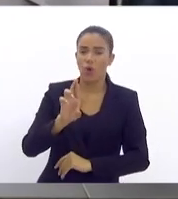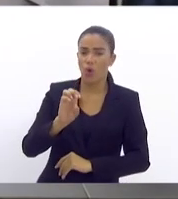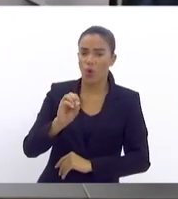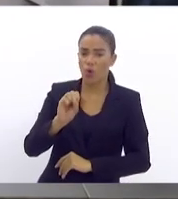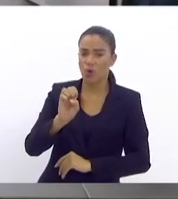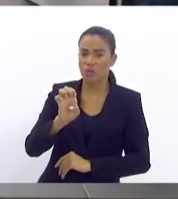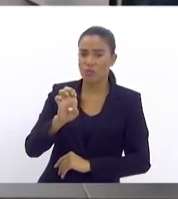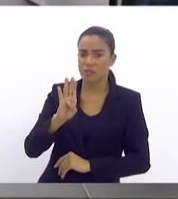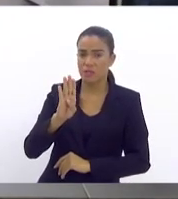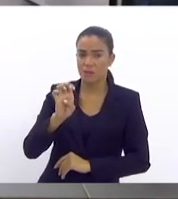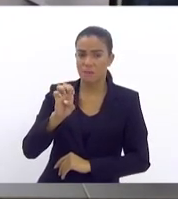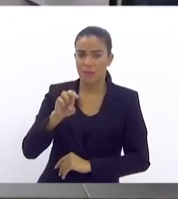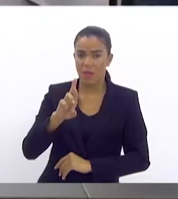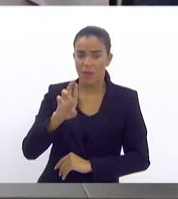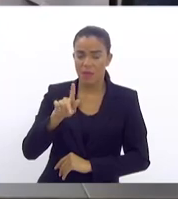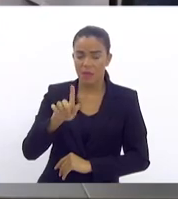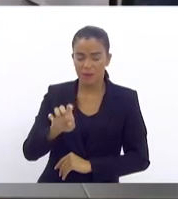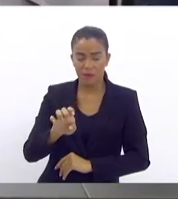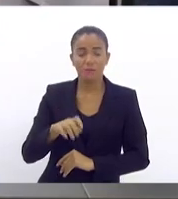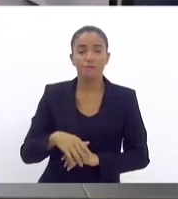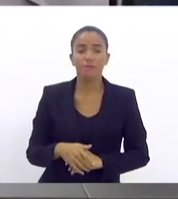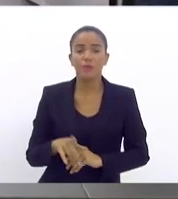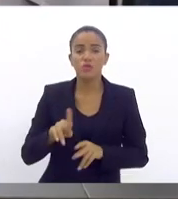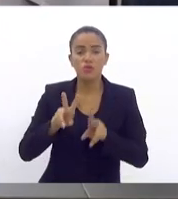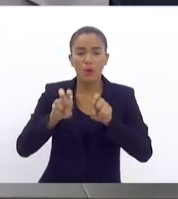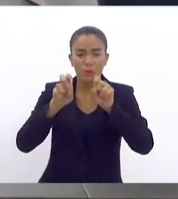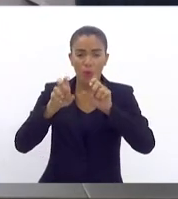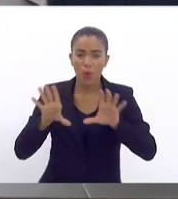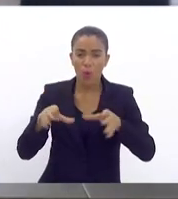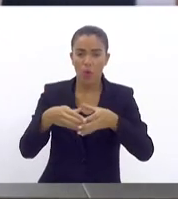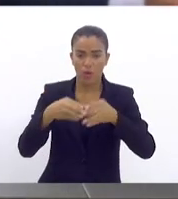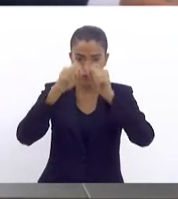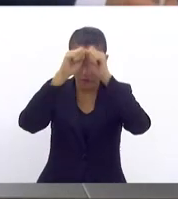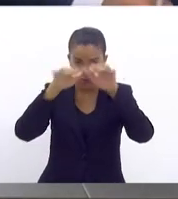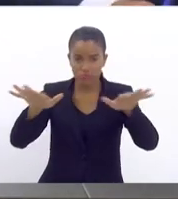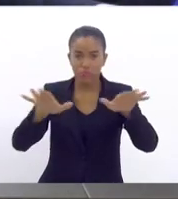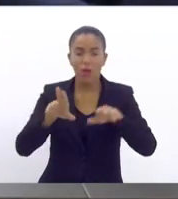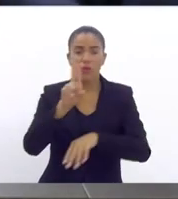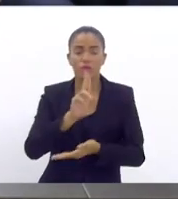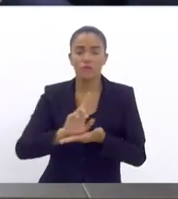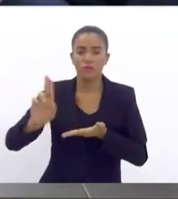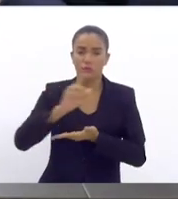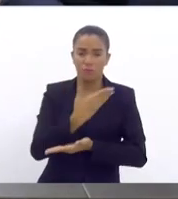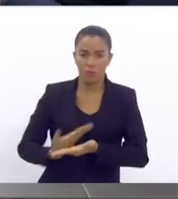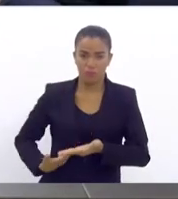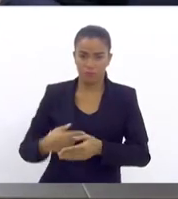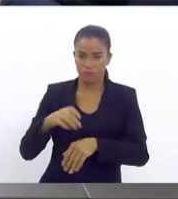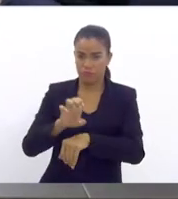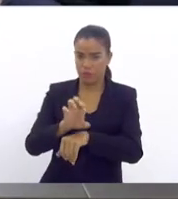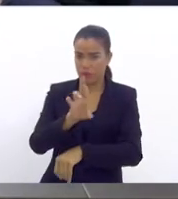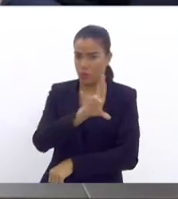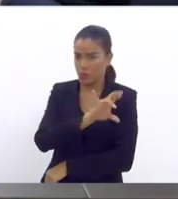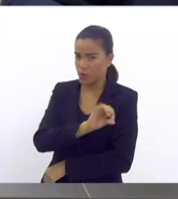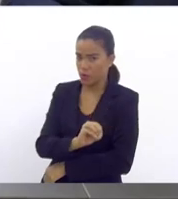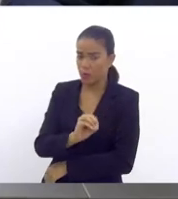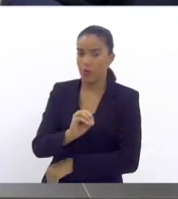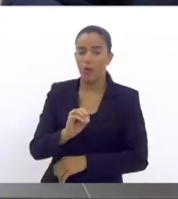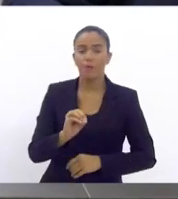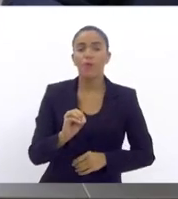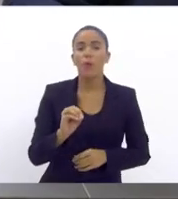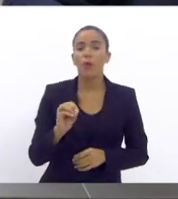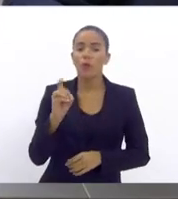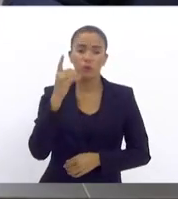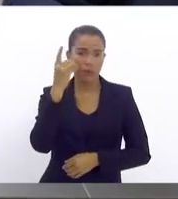a implantação do Programa Coletivo Autista das Universidades Públicas do Estado do Rio de Janeiro. Para parecer, deputado